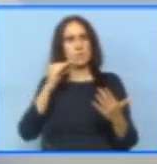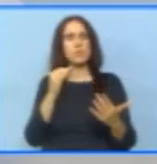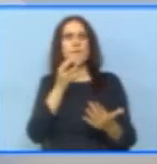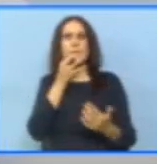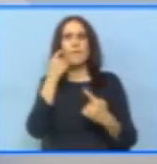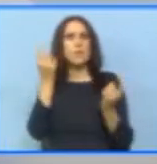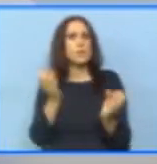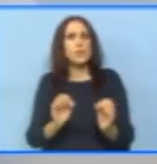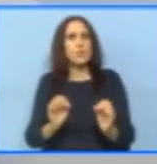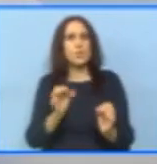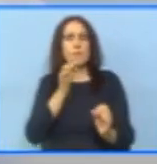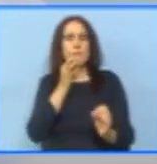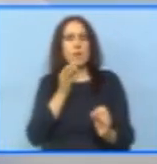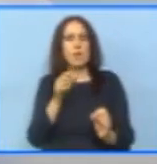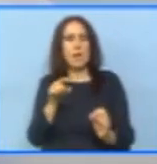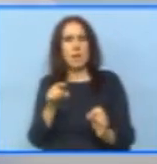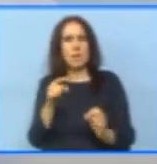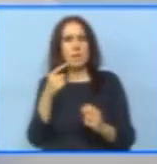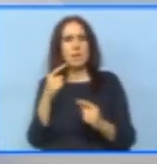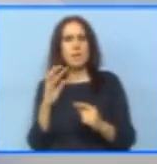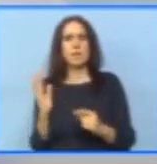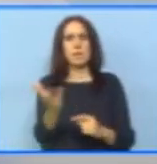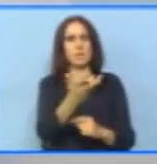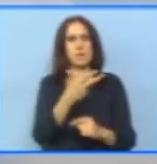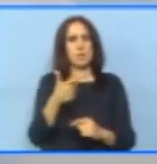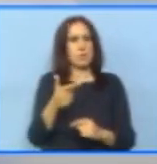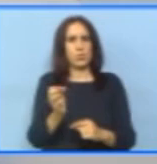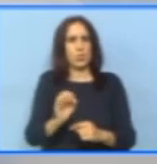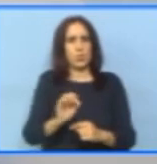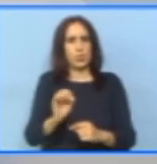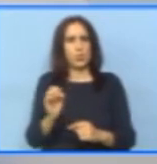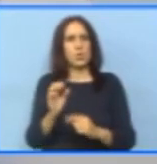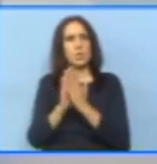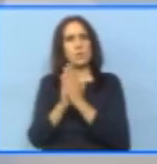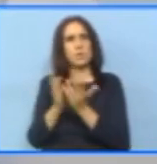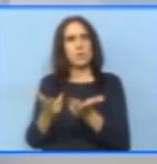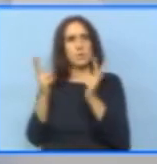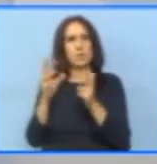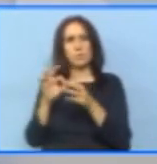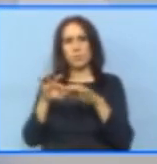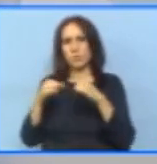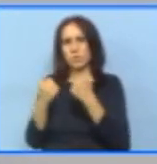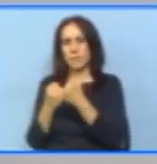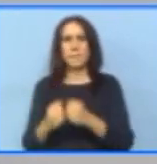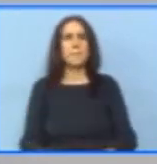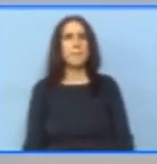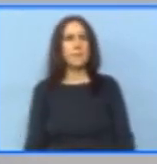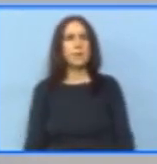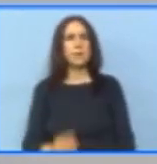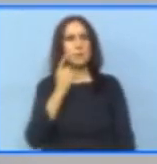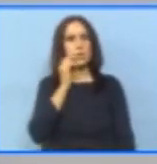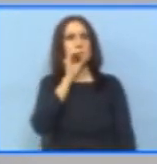falado desta dimensão desta liberdade religiosa. Vamos tendo conhecimento